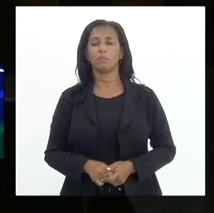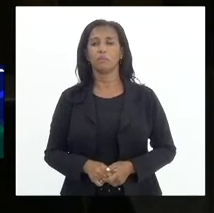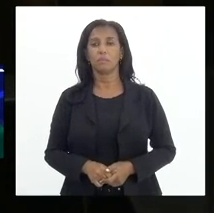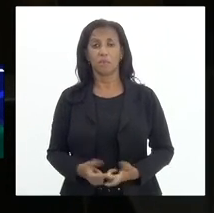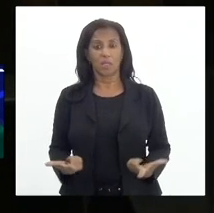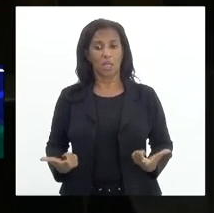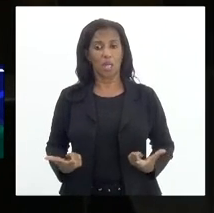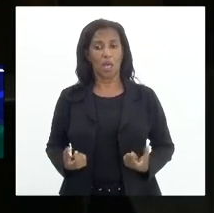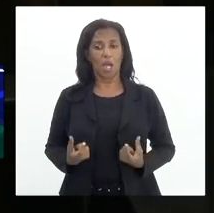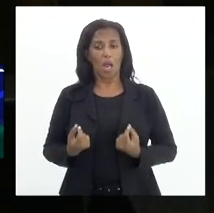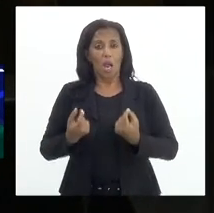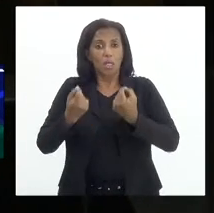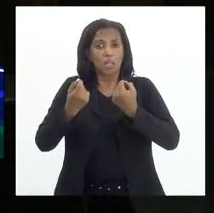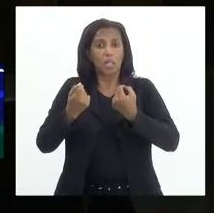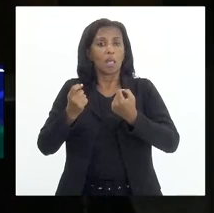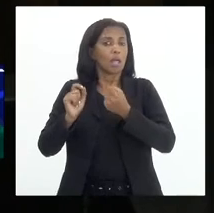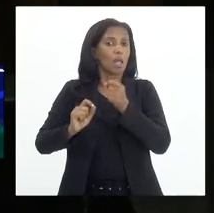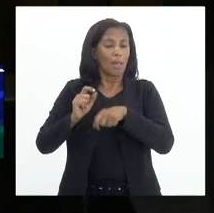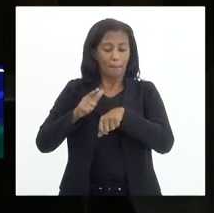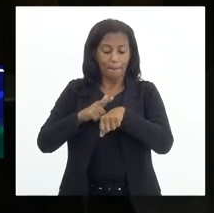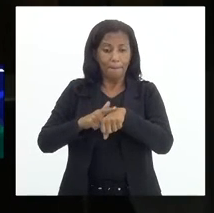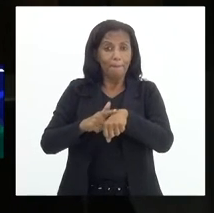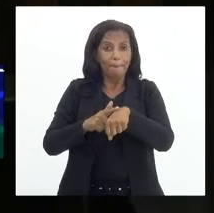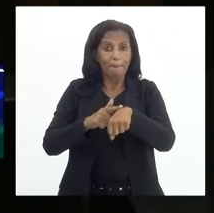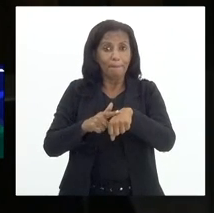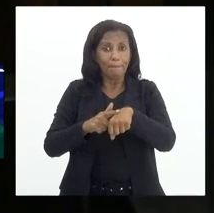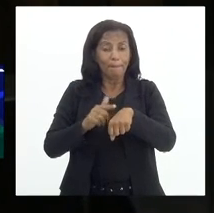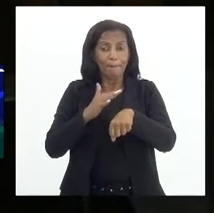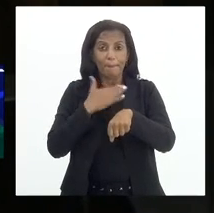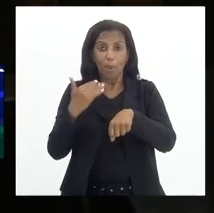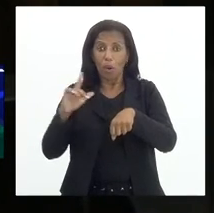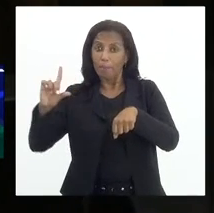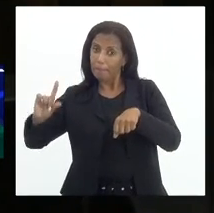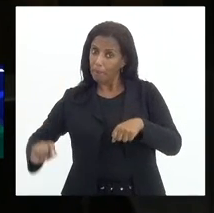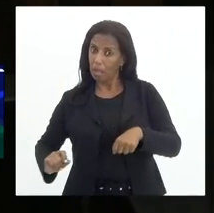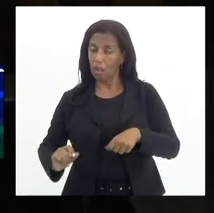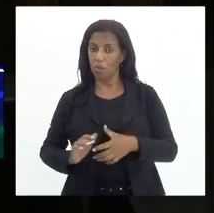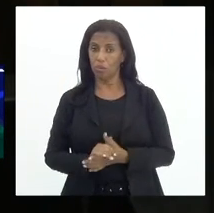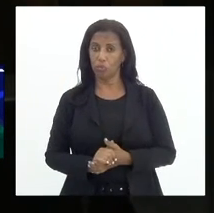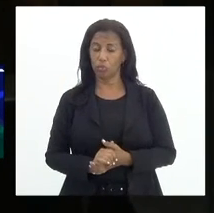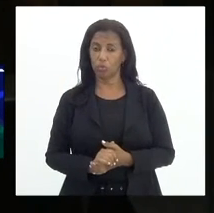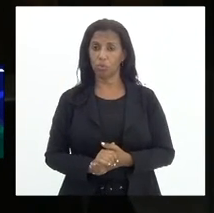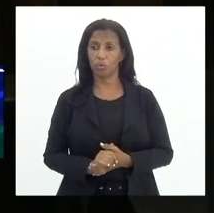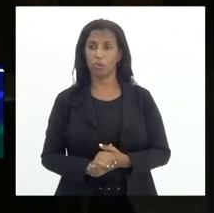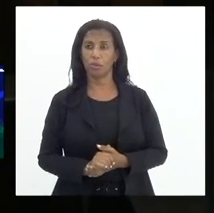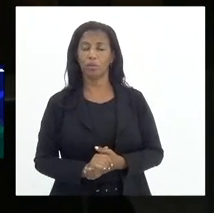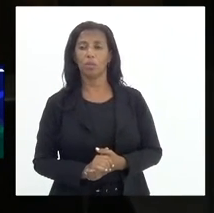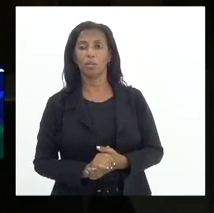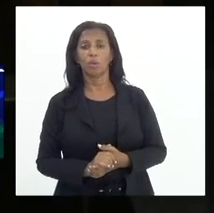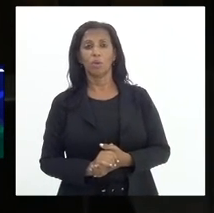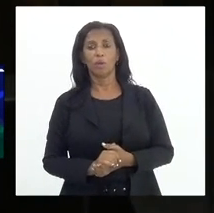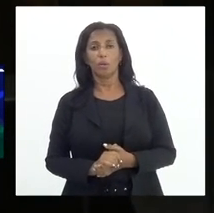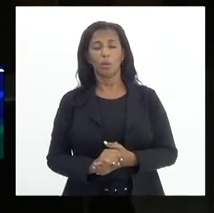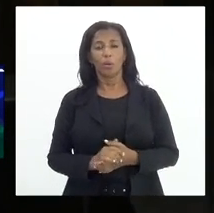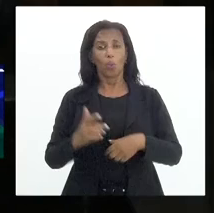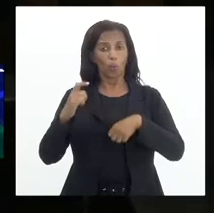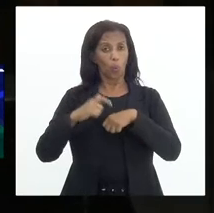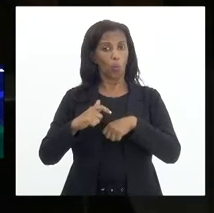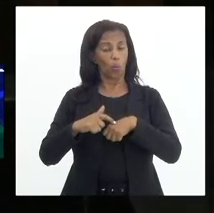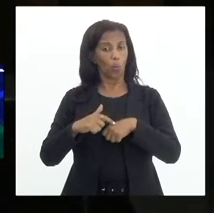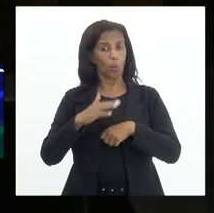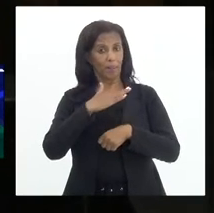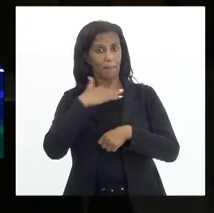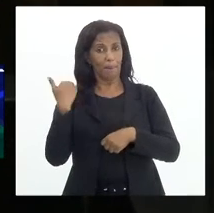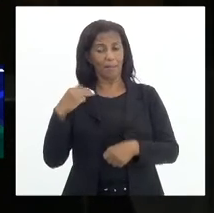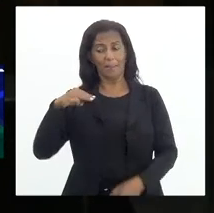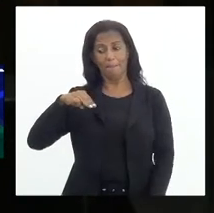de câncer é a pele, mata menos, porque o câncer de pele que mata é o melanoma. Os outros cânceres